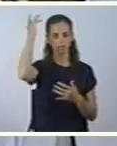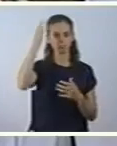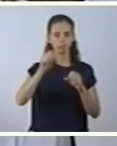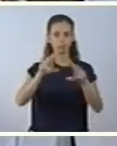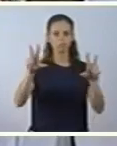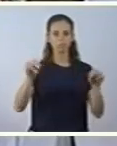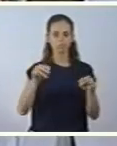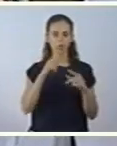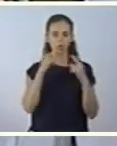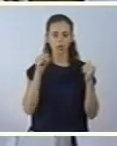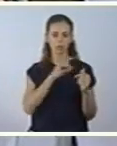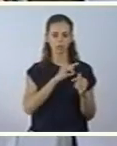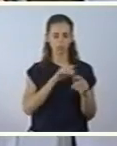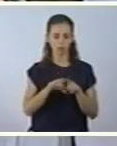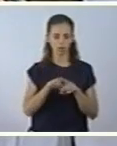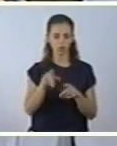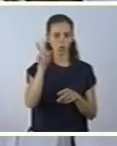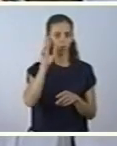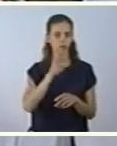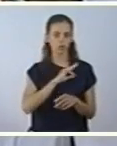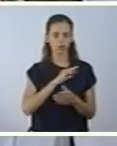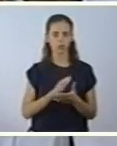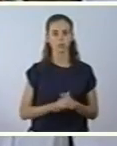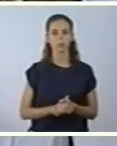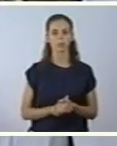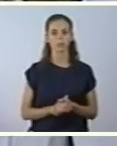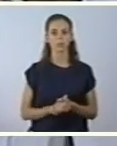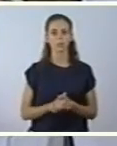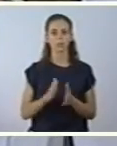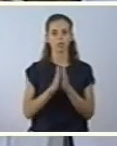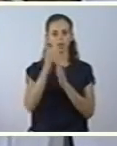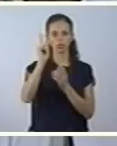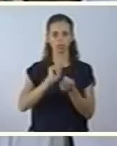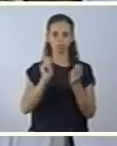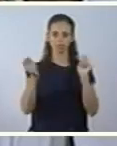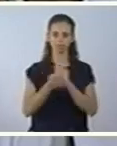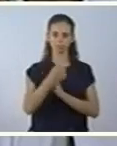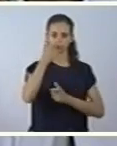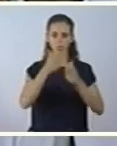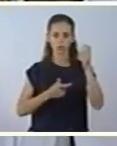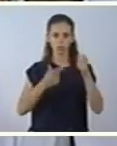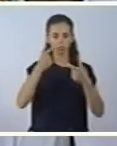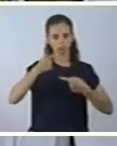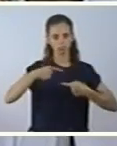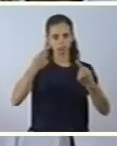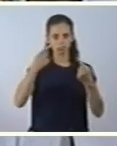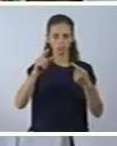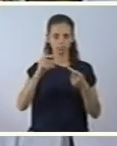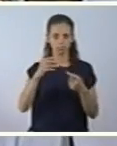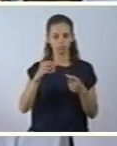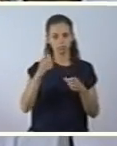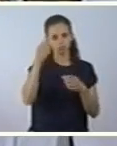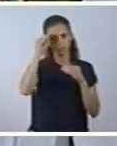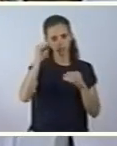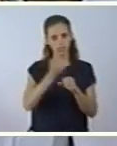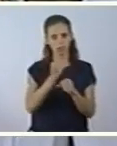santidade, oremos, irmãs. Ouvi-nos, Senhor. Para que Deus transfigure os homens públicos, os ensine a